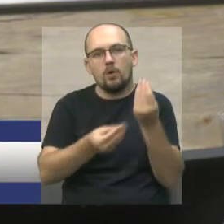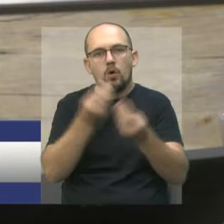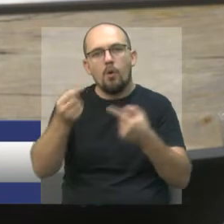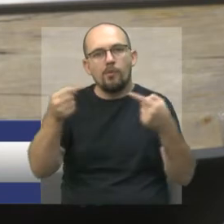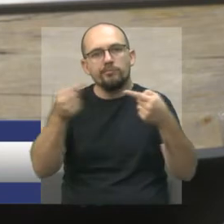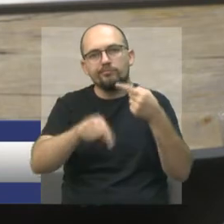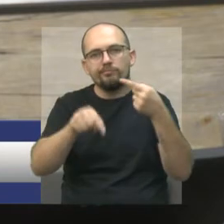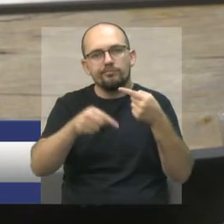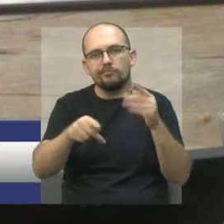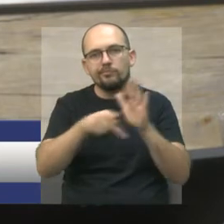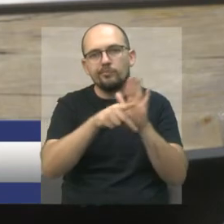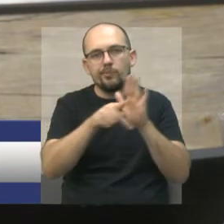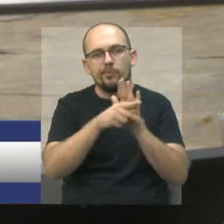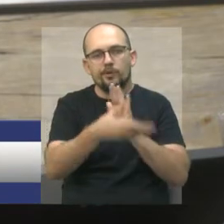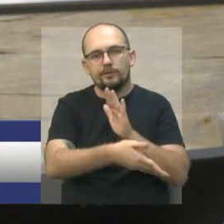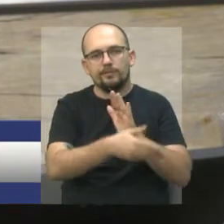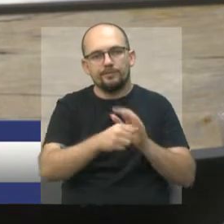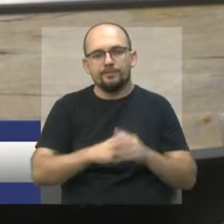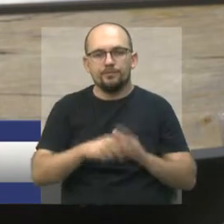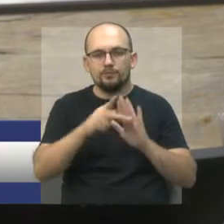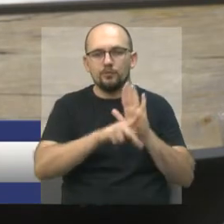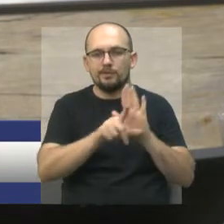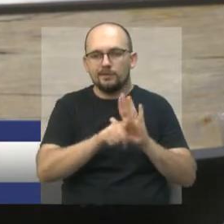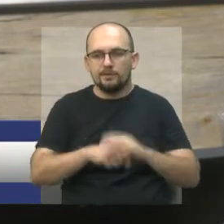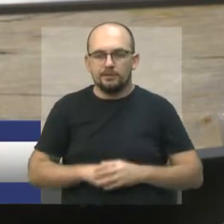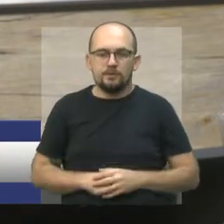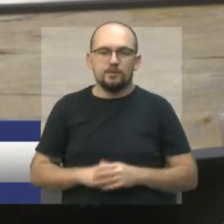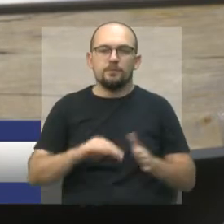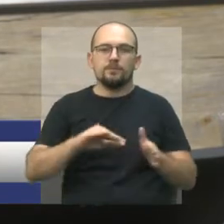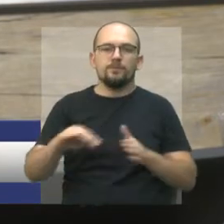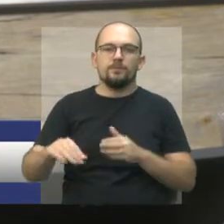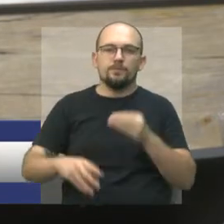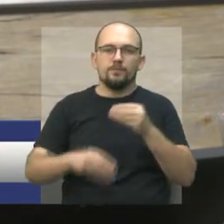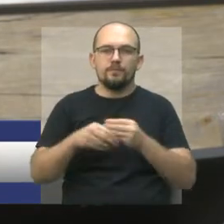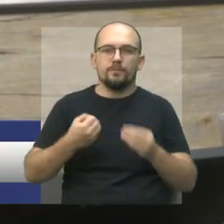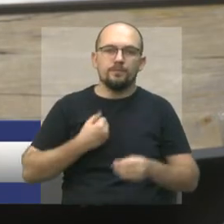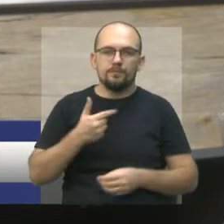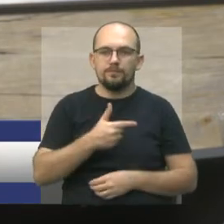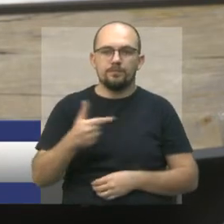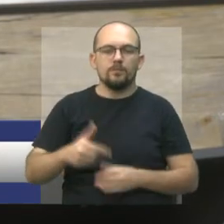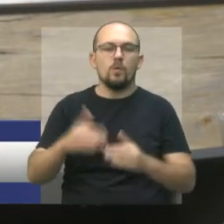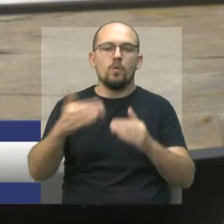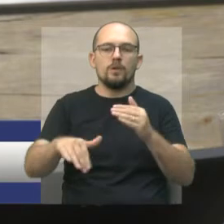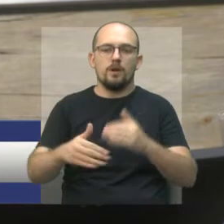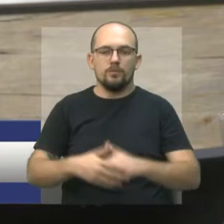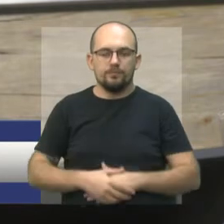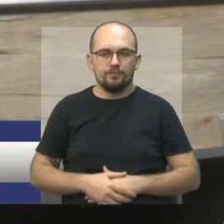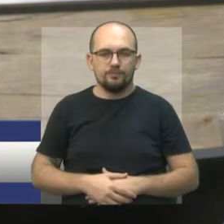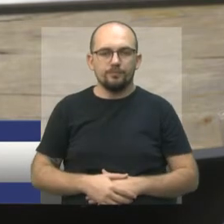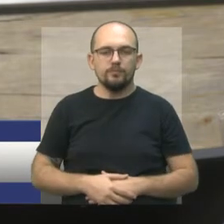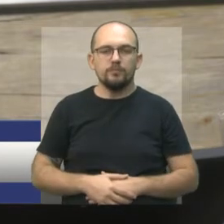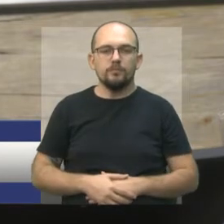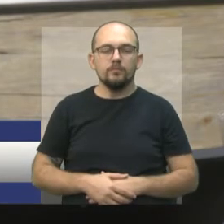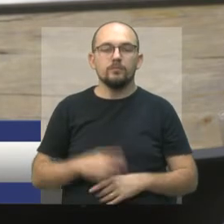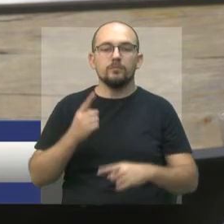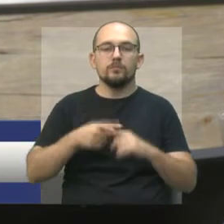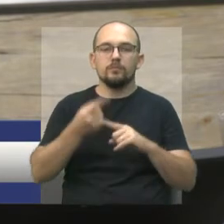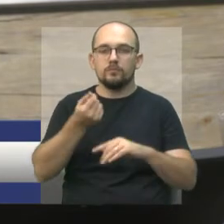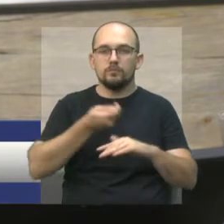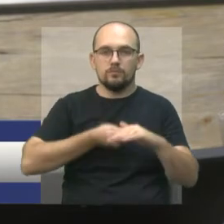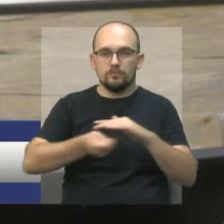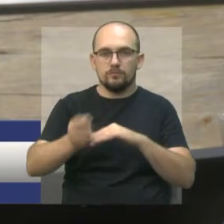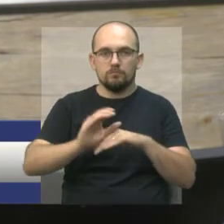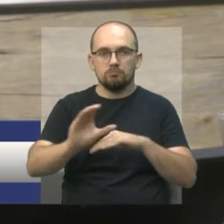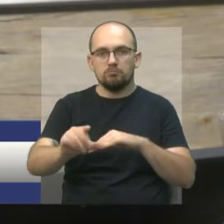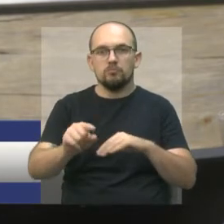da proposta com o presente projeto de lei. Emenda 22, contrário. Vez que a destinação de recursos